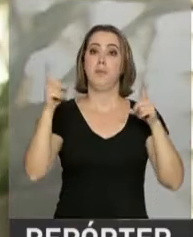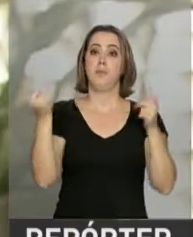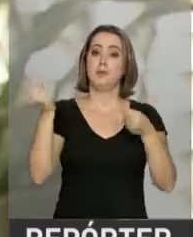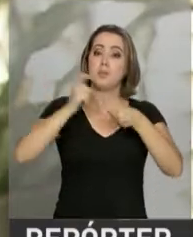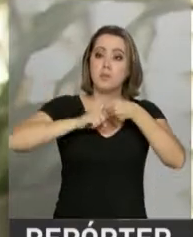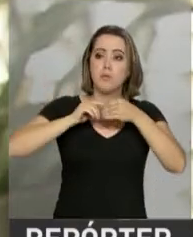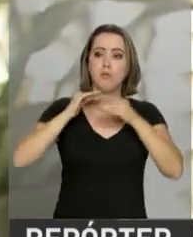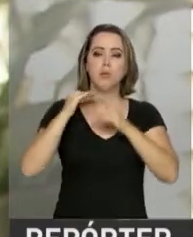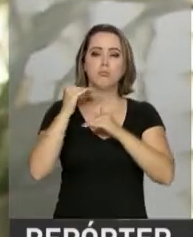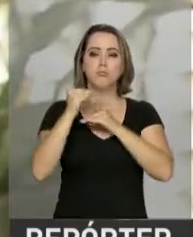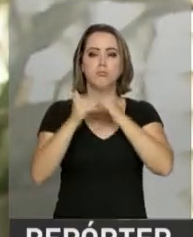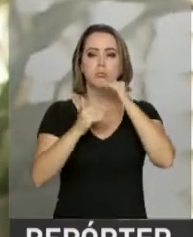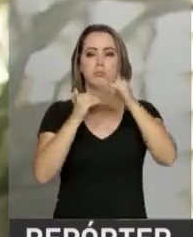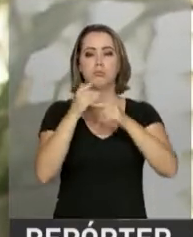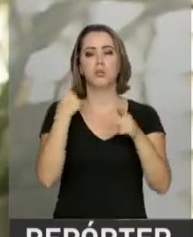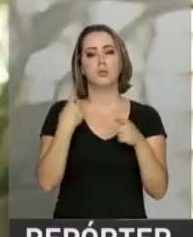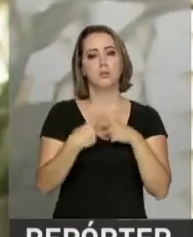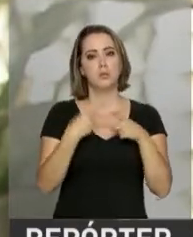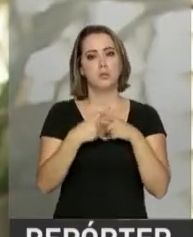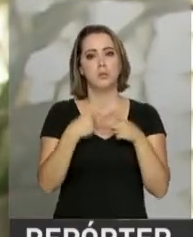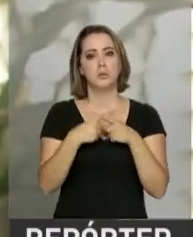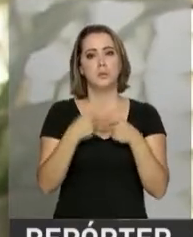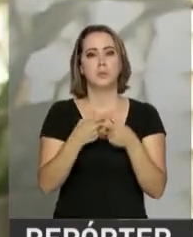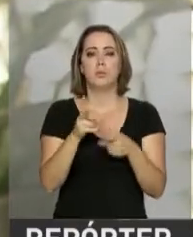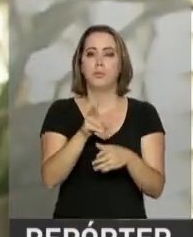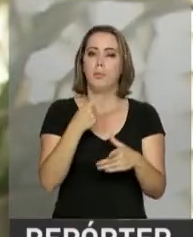por conta desse aperto de crédito que a gente vem passando